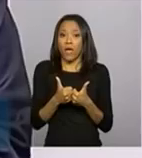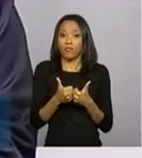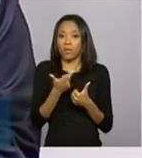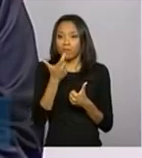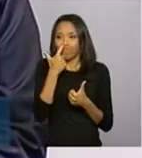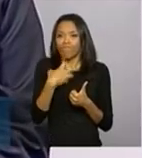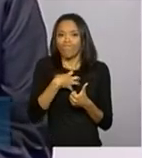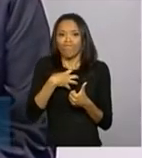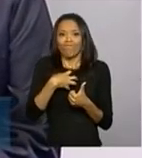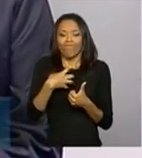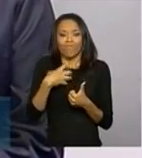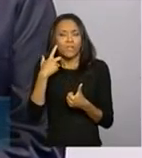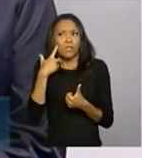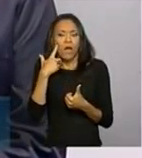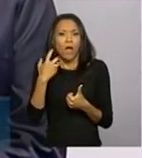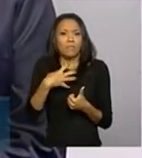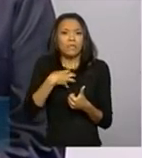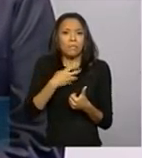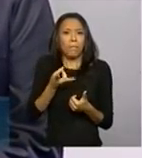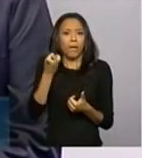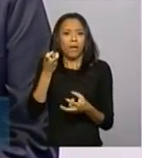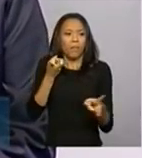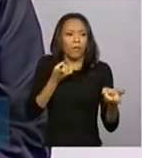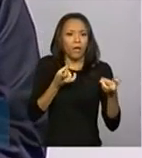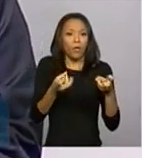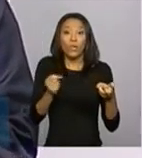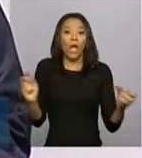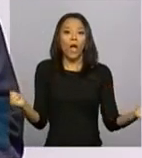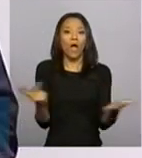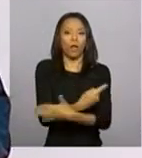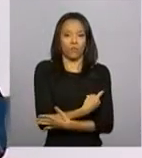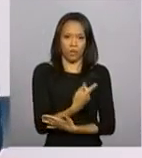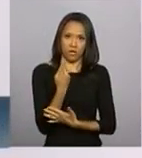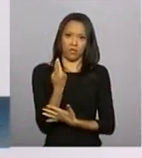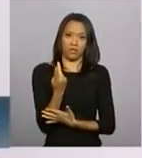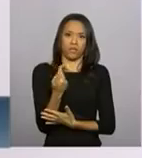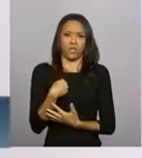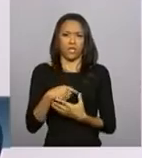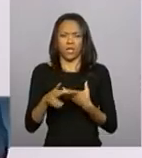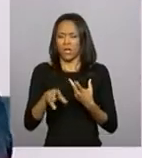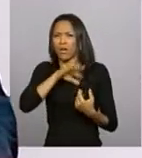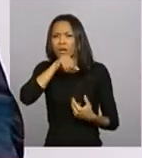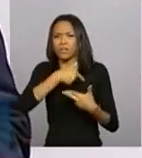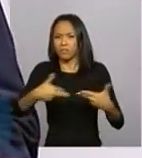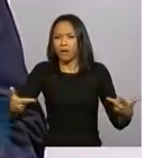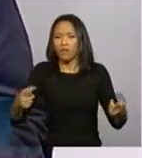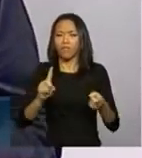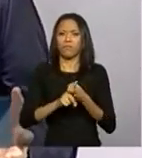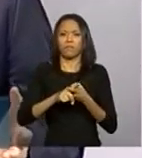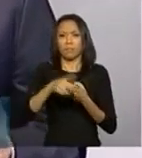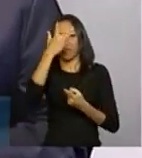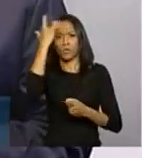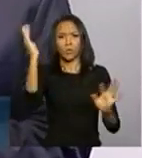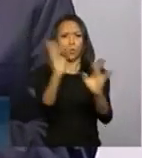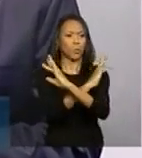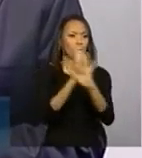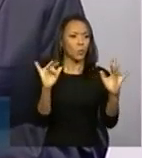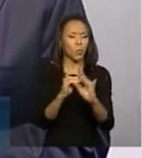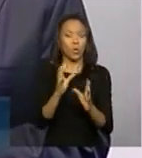cheiro, pelos ruídos, pelos movimentos e barulhos das pessoas, de animais, de máquinas e